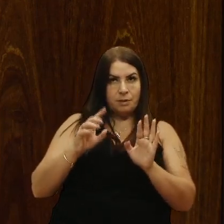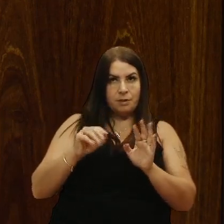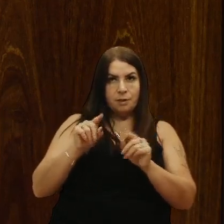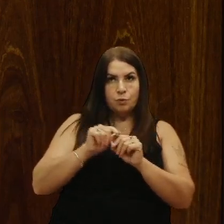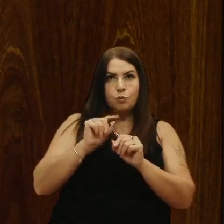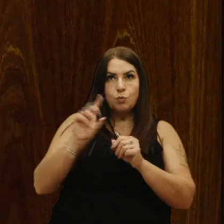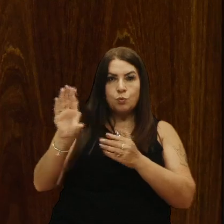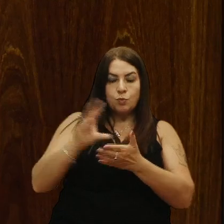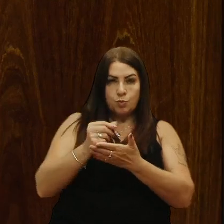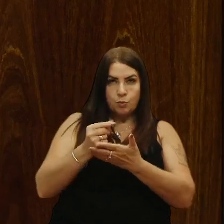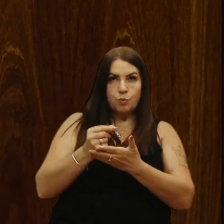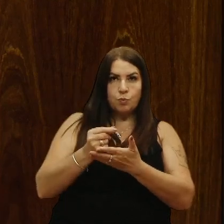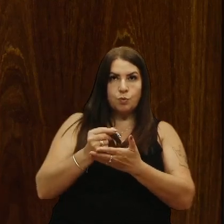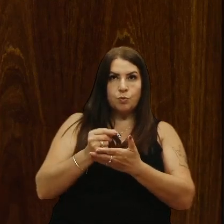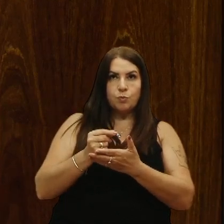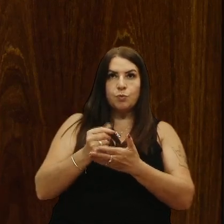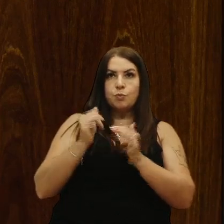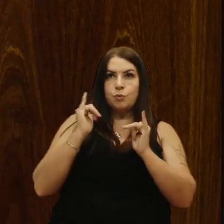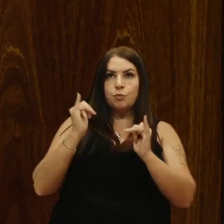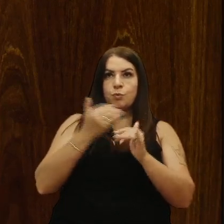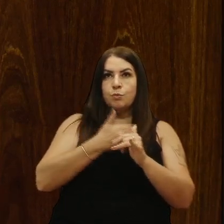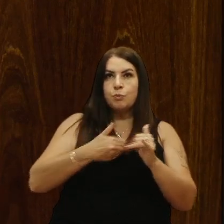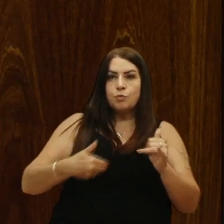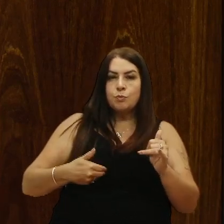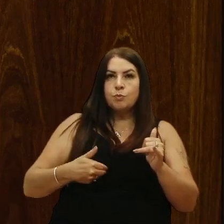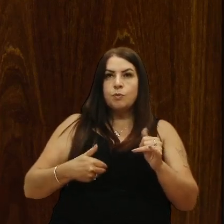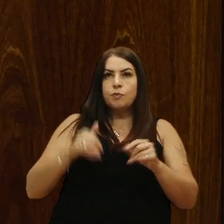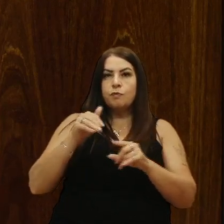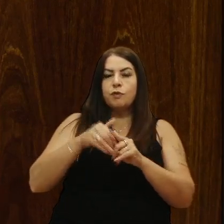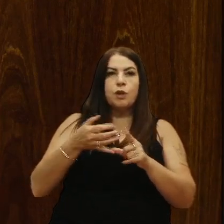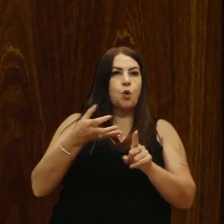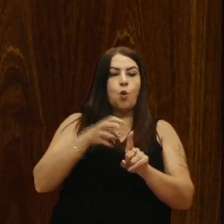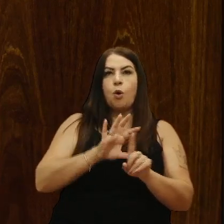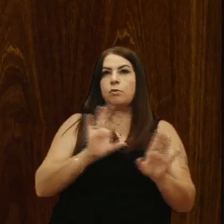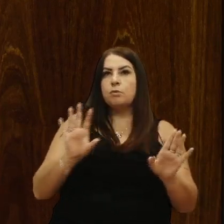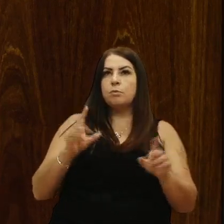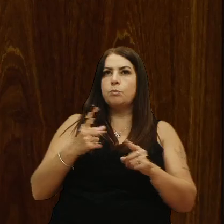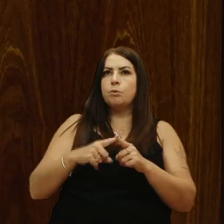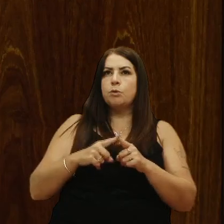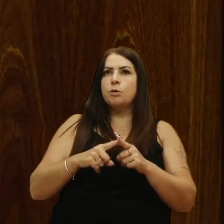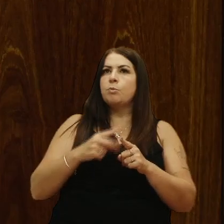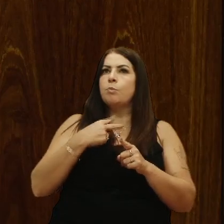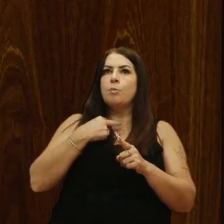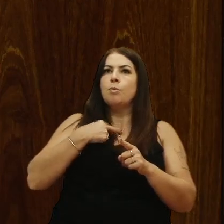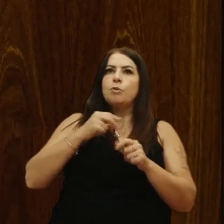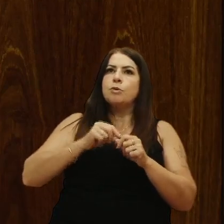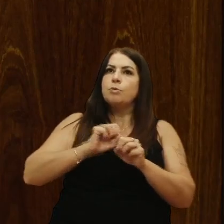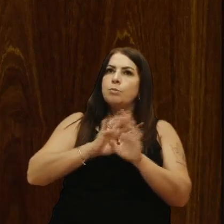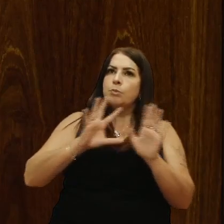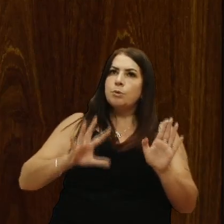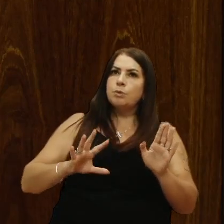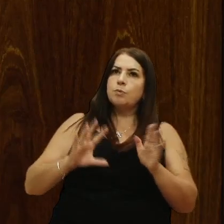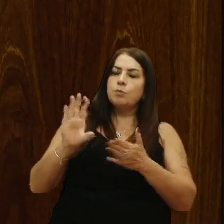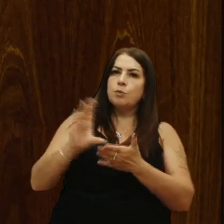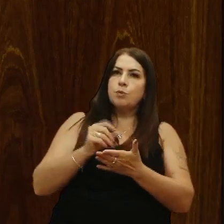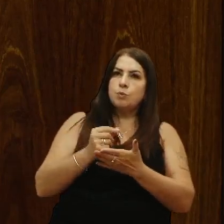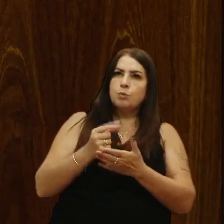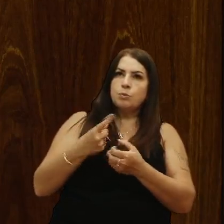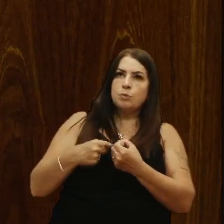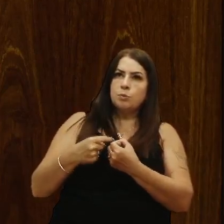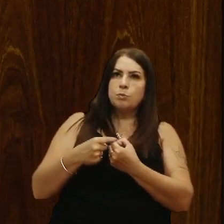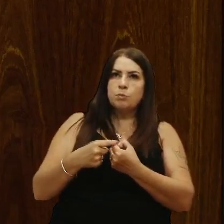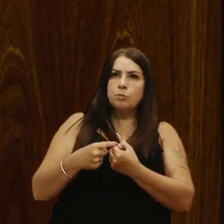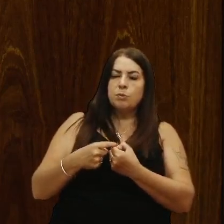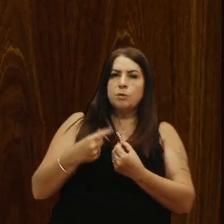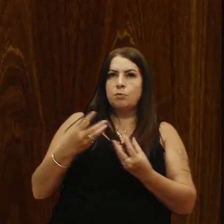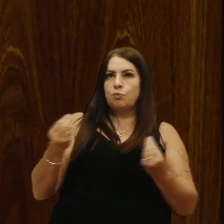dos recursos do transporte público, votaram contra. Por que a gente não pode ter transparência sobre os recursos do município?